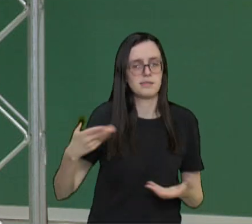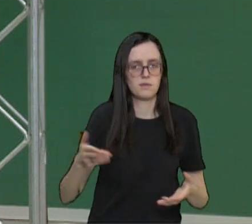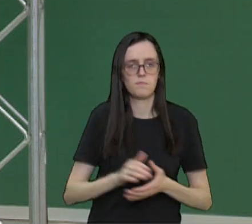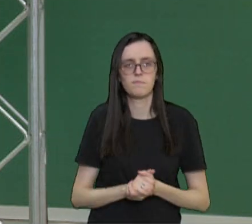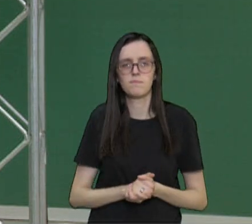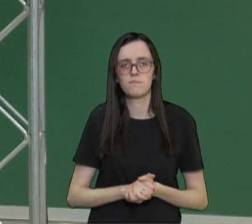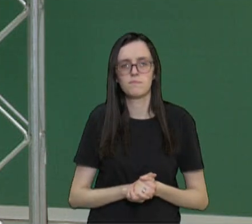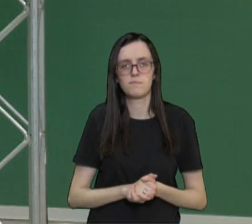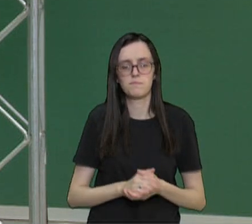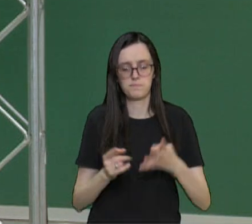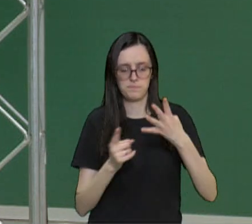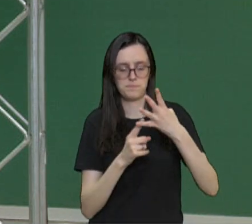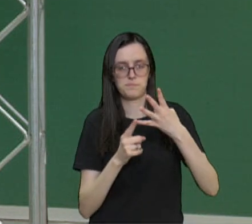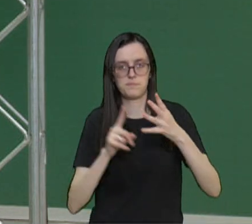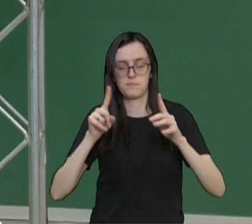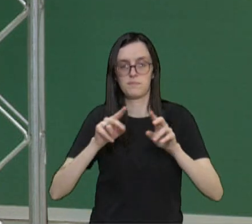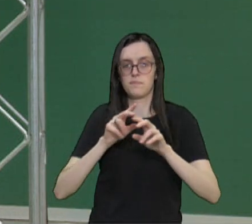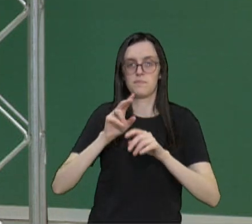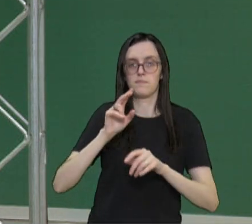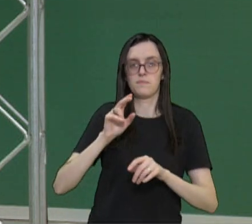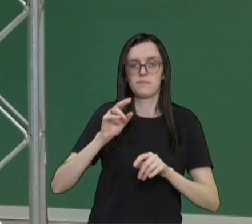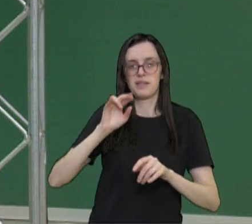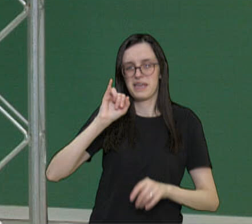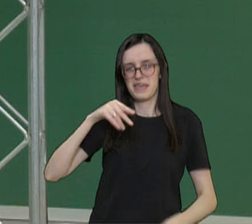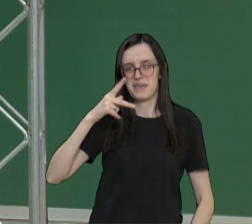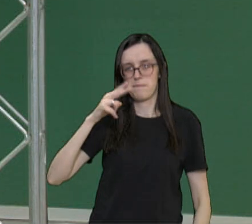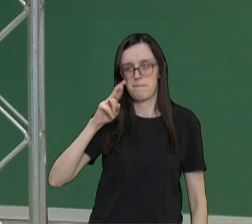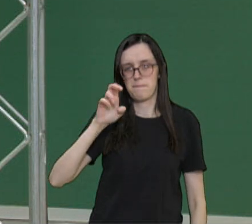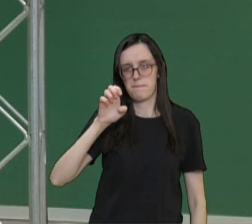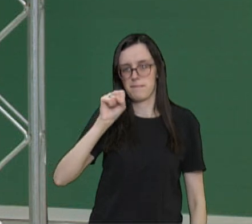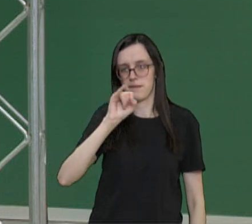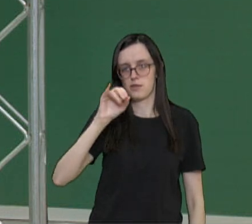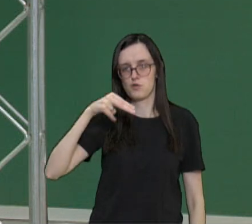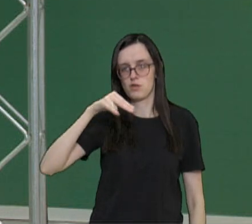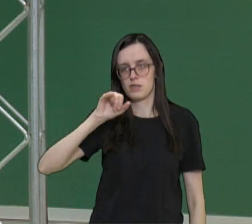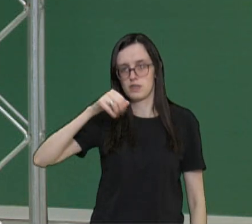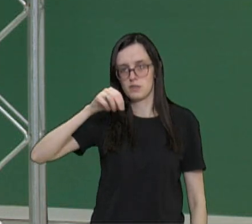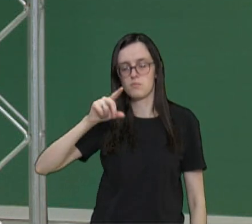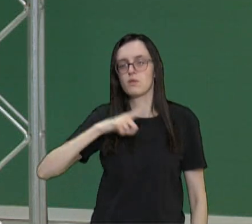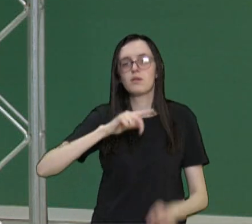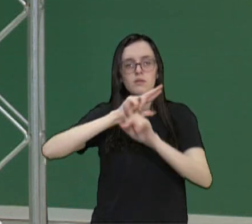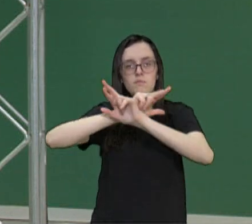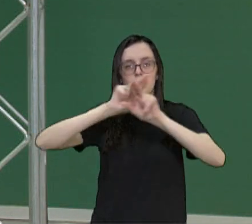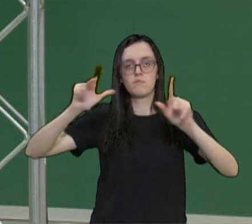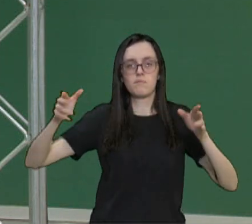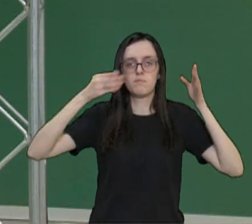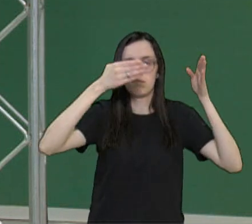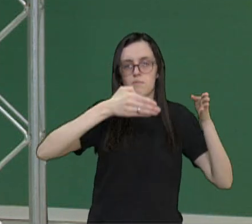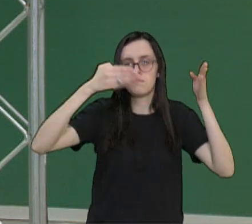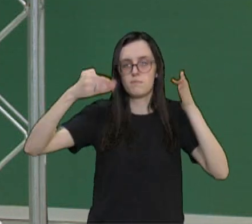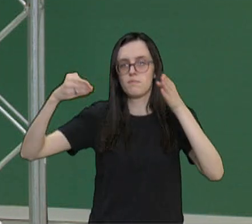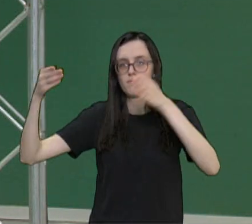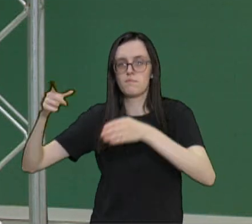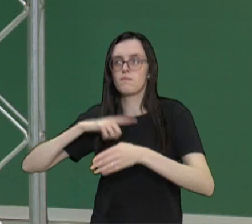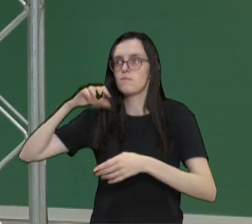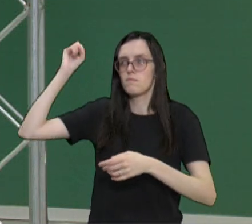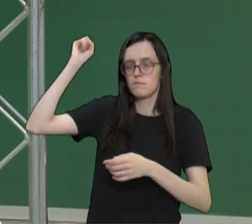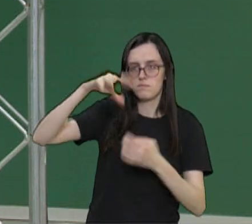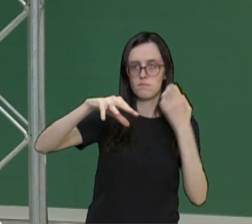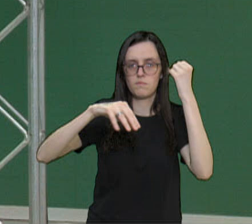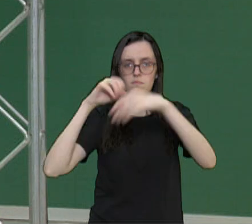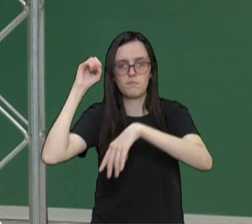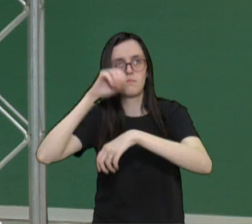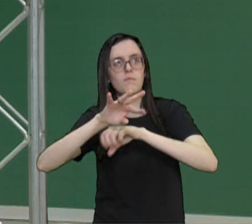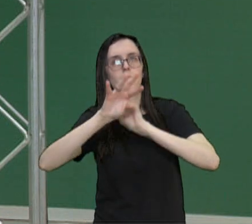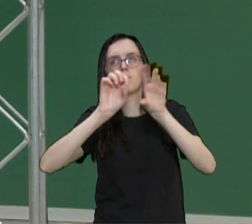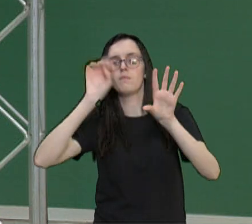O impressionismo, ele retratava diferentes passagens com diferentes tipos de iluminação do